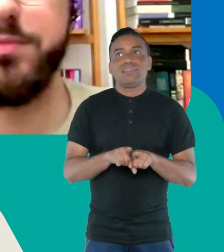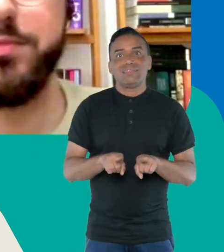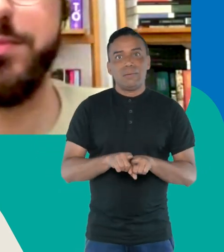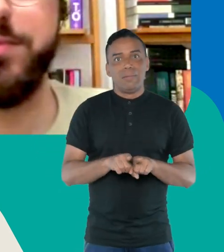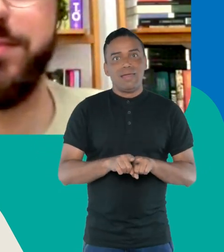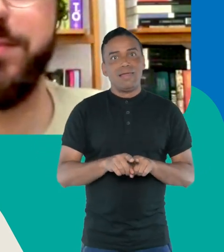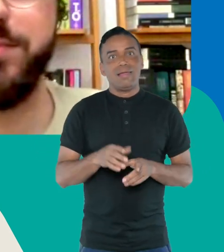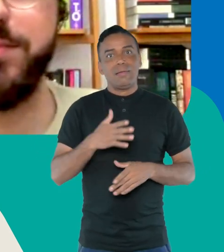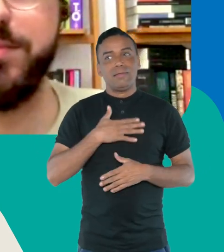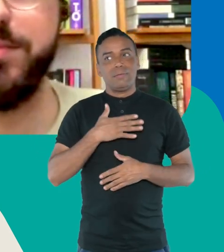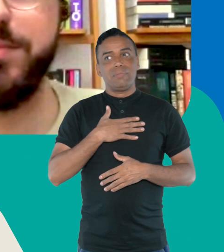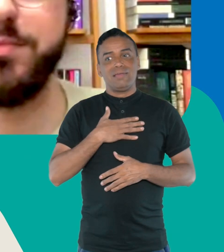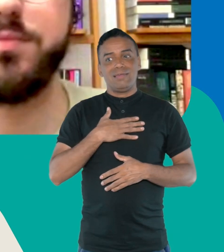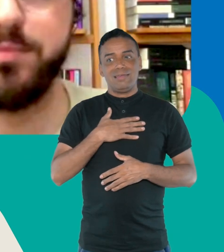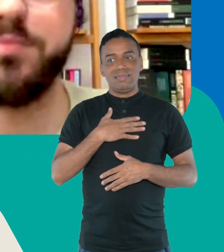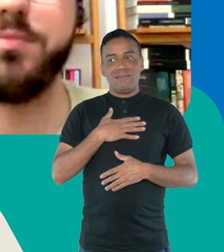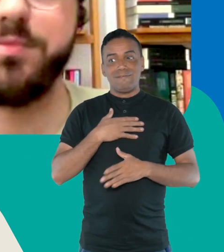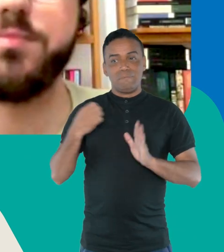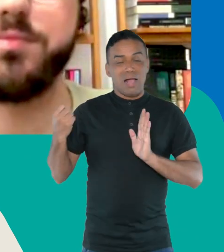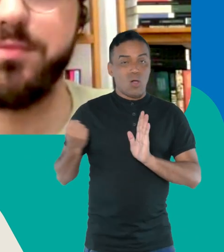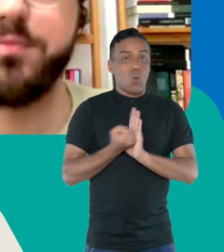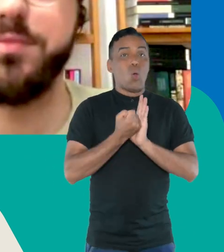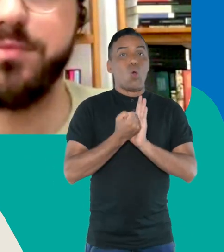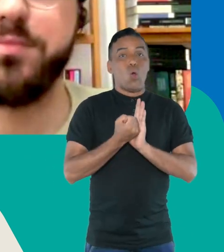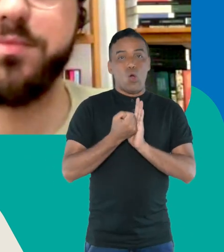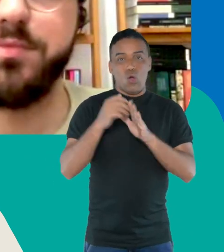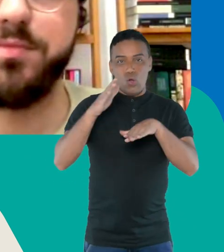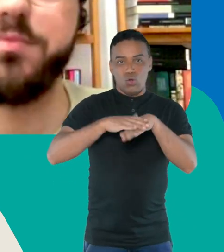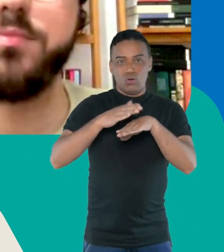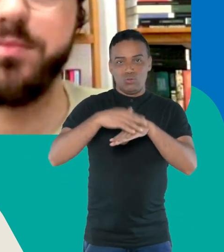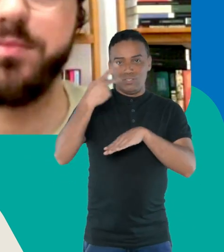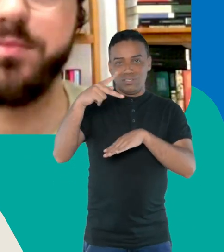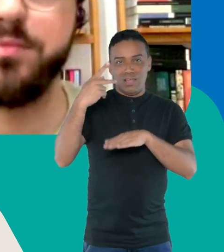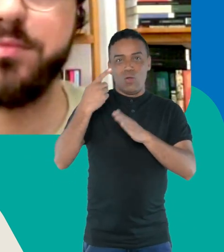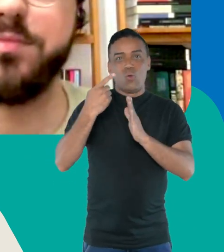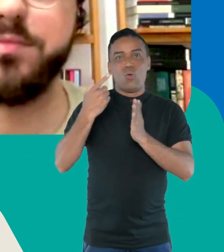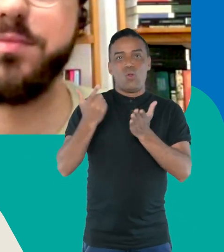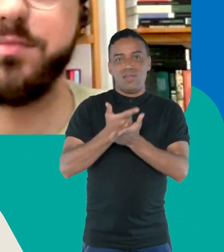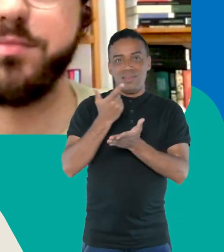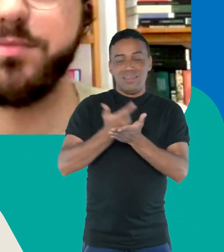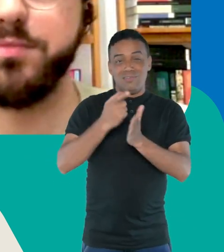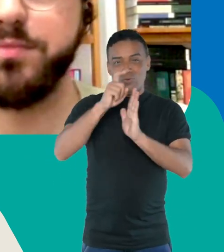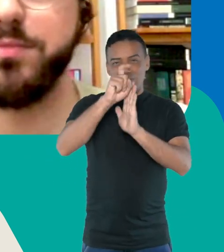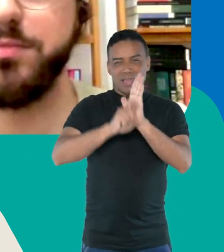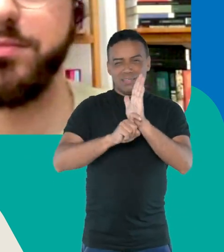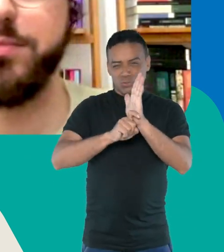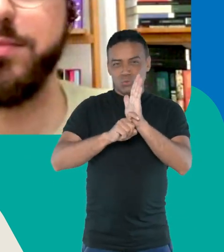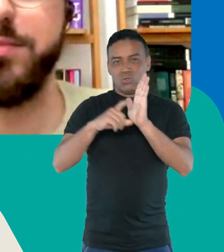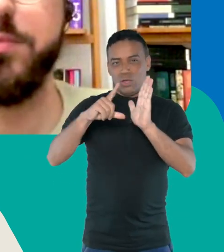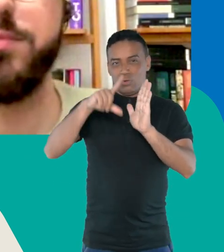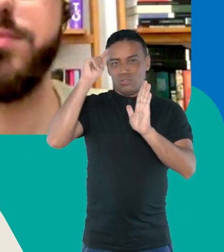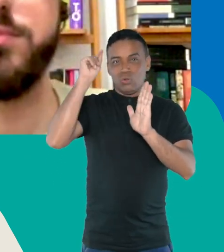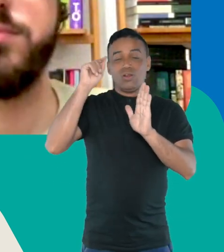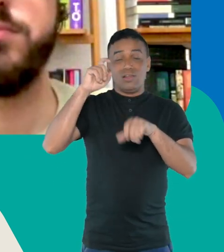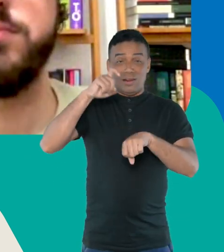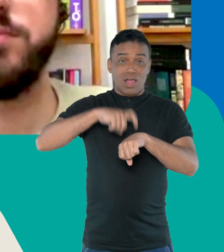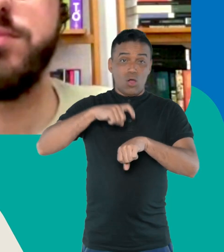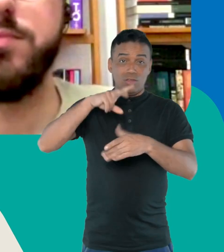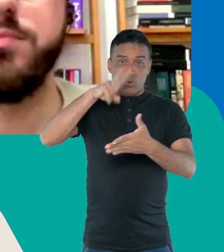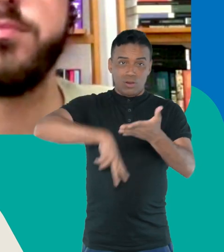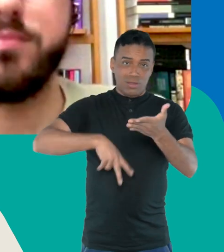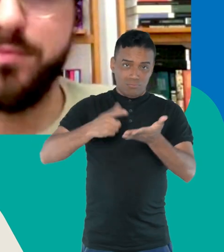que me atravessou, um dos trechos que mais me atravessou na leitura do seu livro.